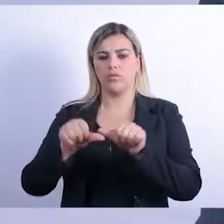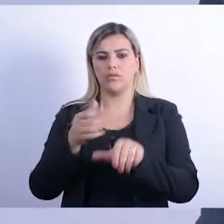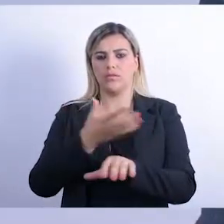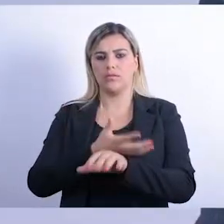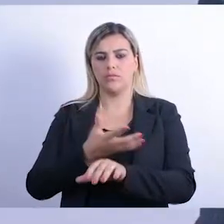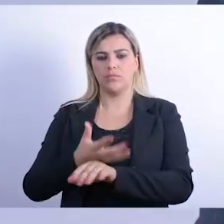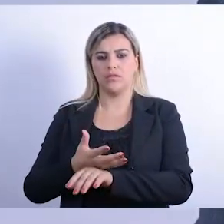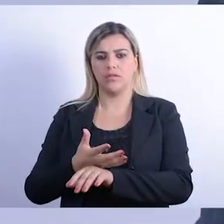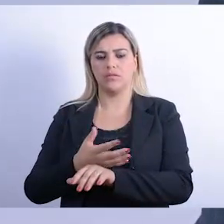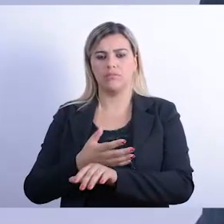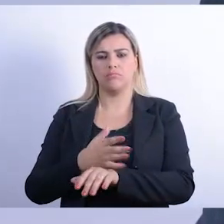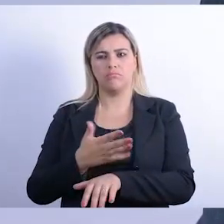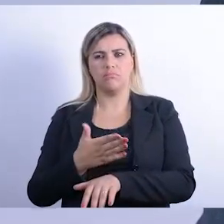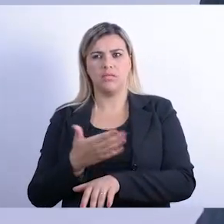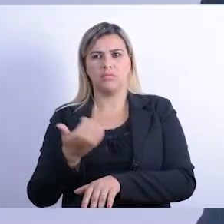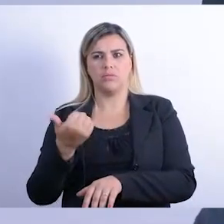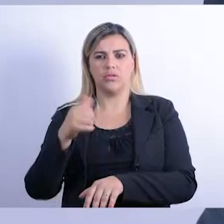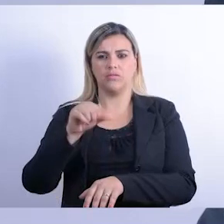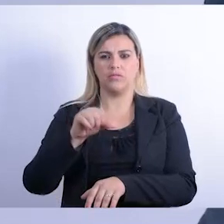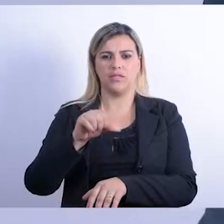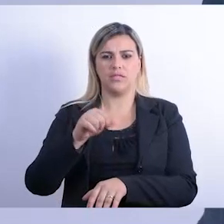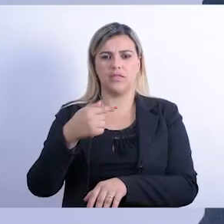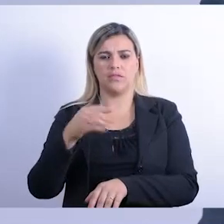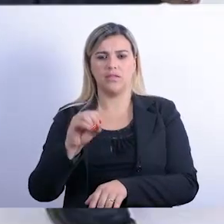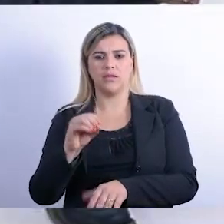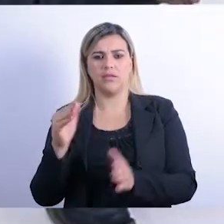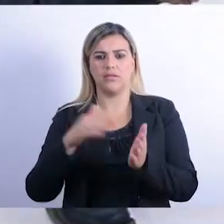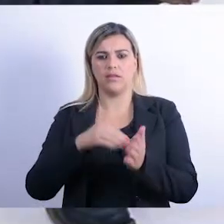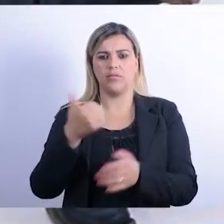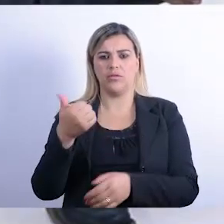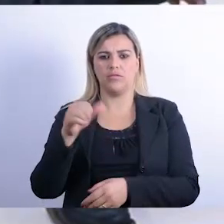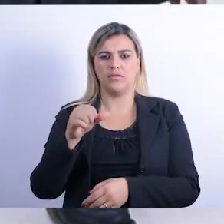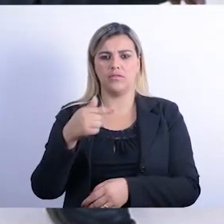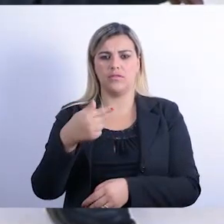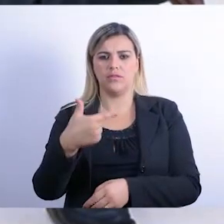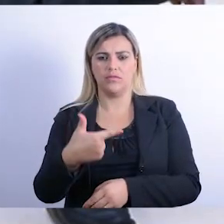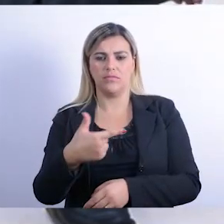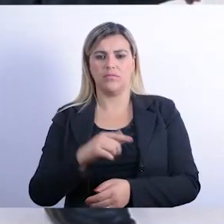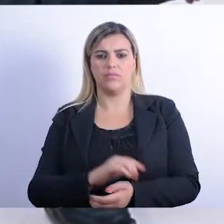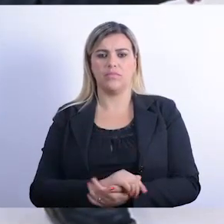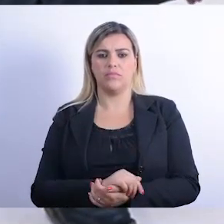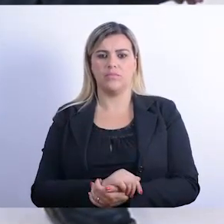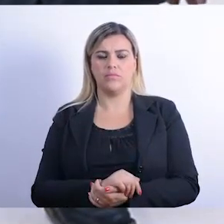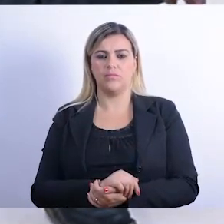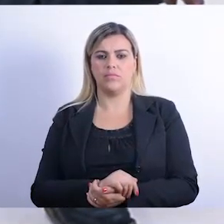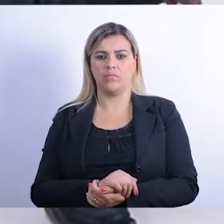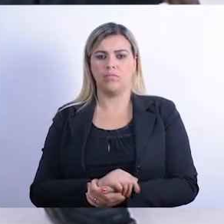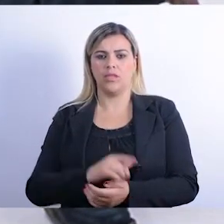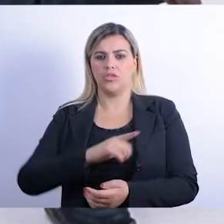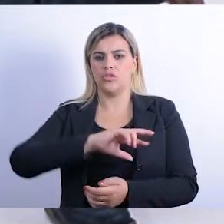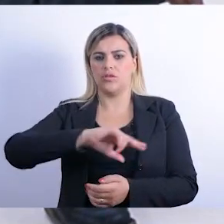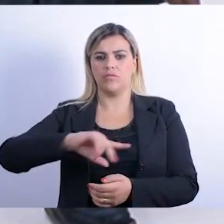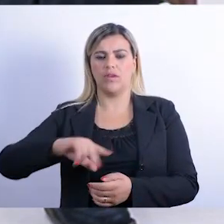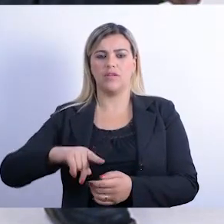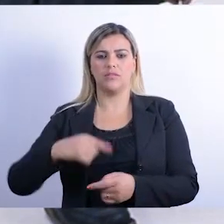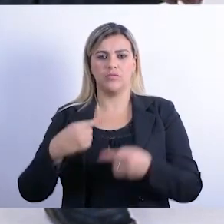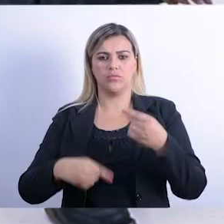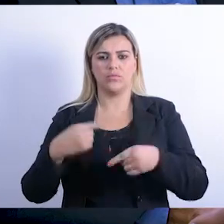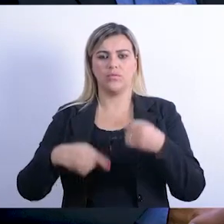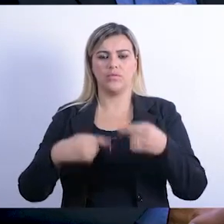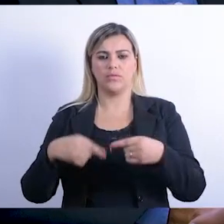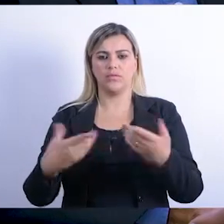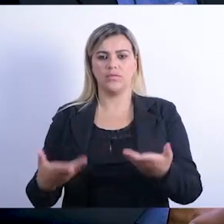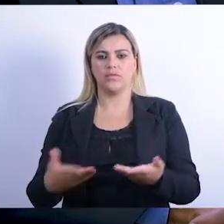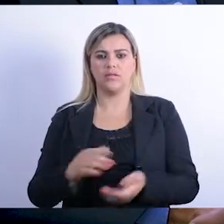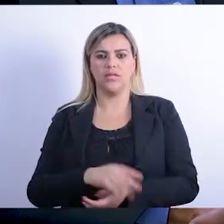presidentes da ENU. Eu fui também. Vários encontros em Você São também Paulo, foi, Marcelo? Foi, São Paulo, Belo Horizonte, Rio de Janeiro. Foi a maneira que